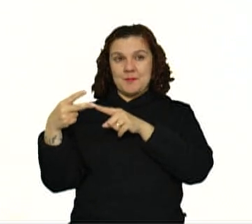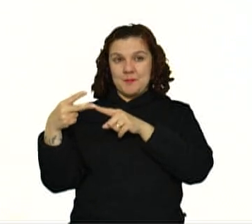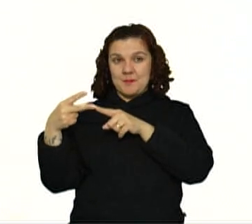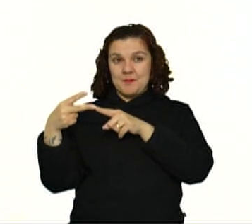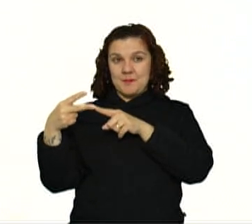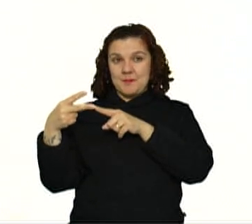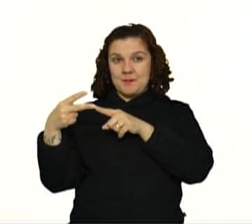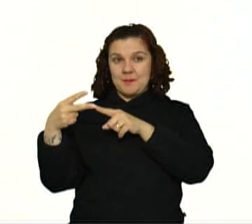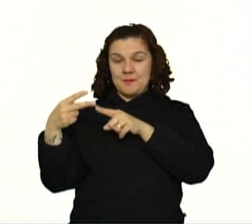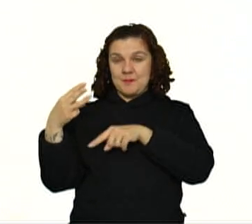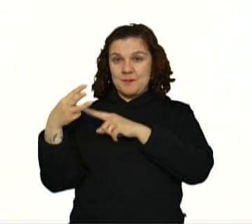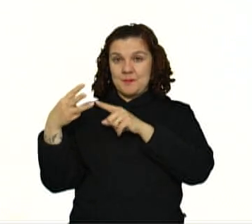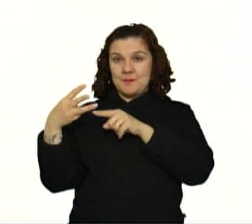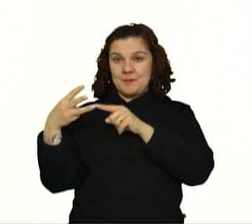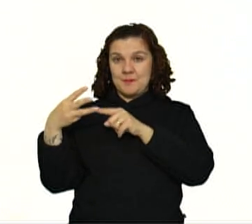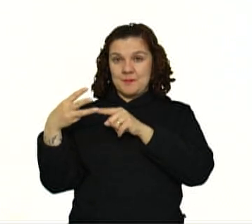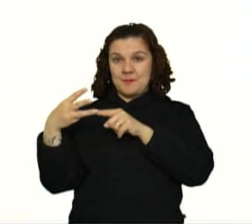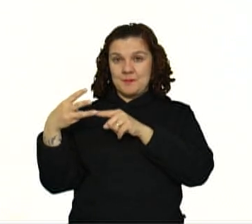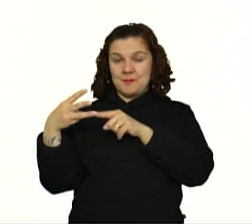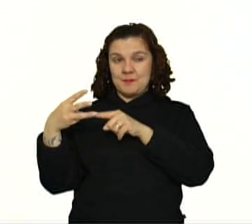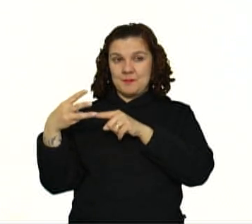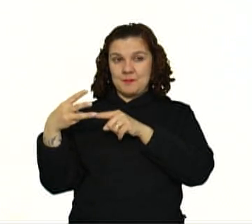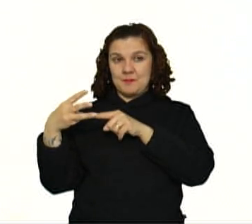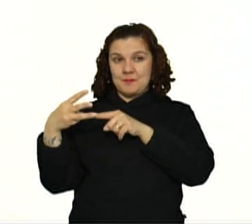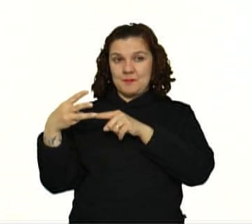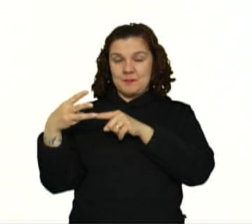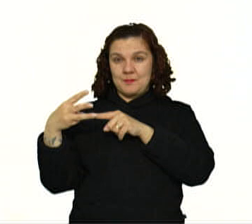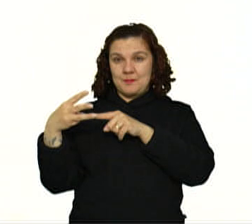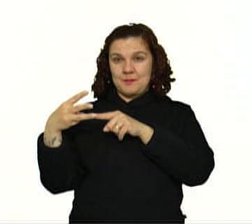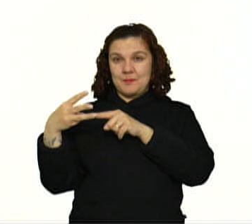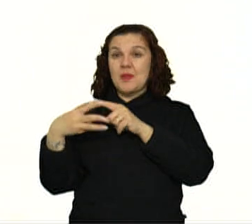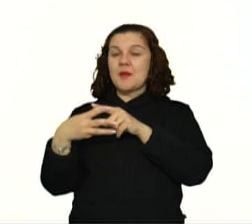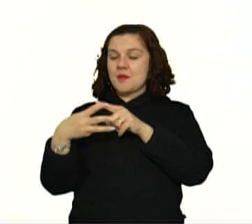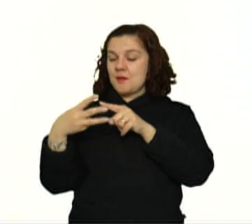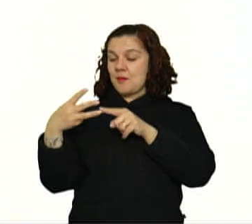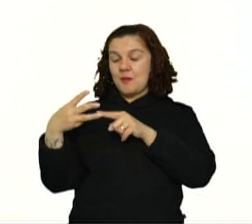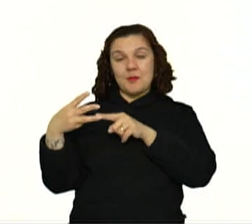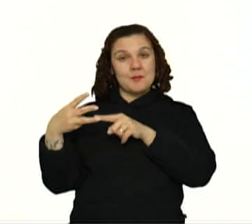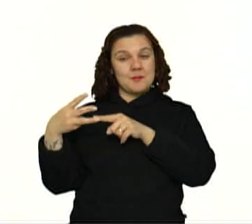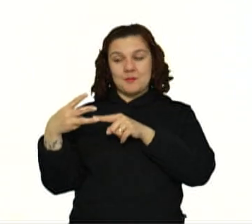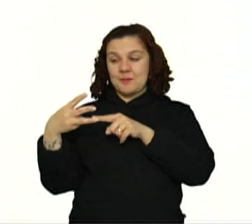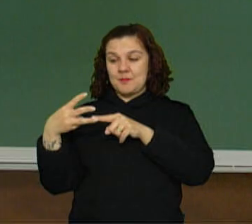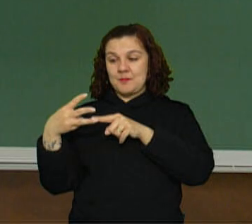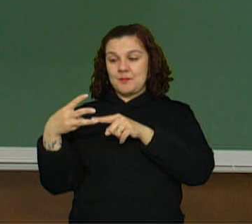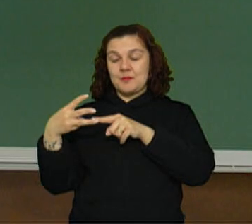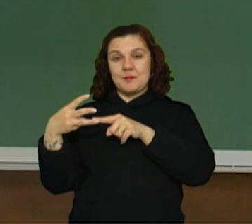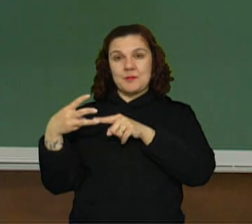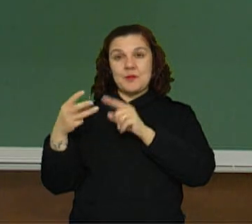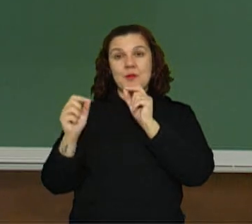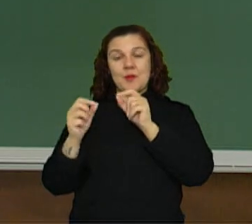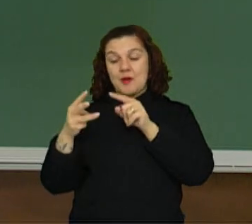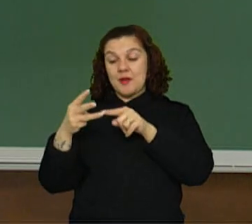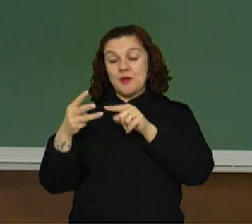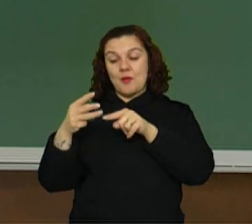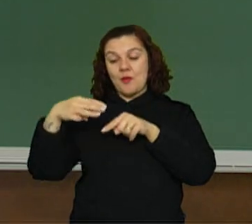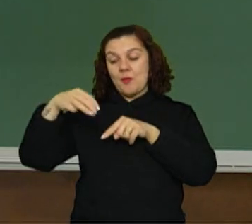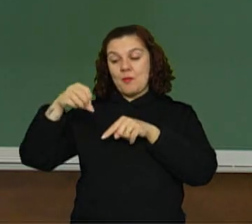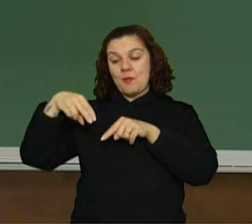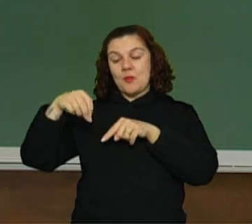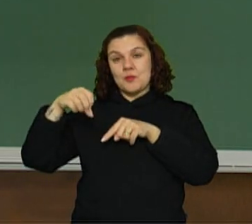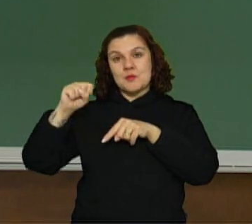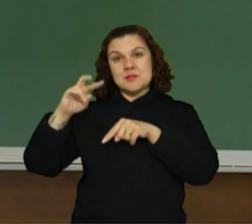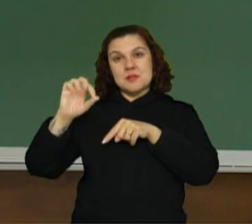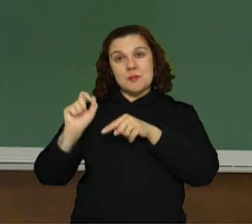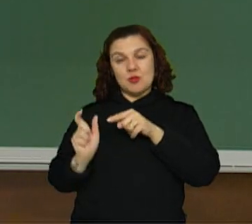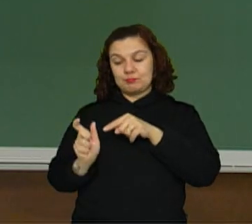do plural? Ou todo monossílabo leva acento? Para quem não lembra o que é monossílabo, é uma